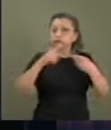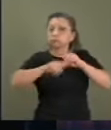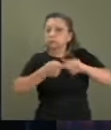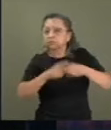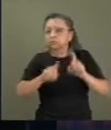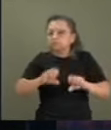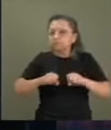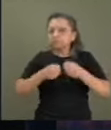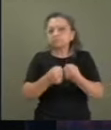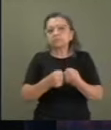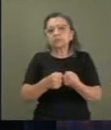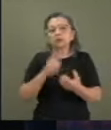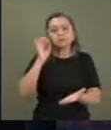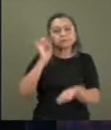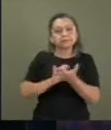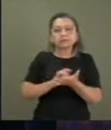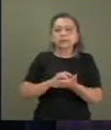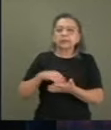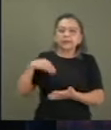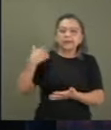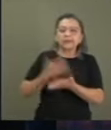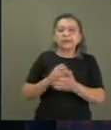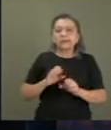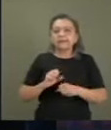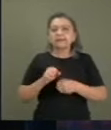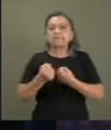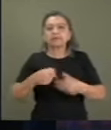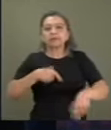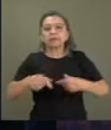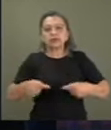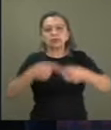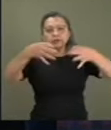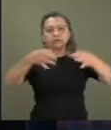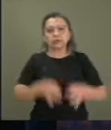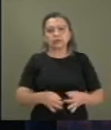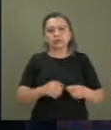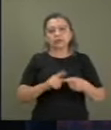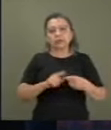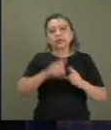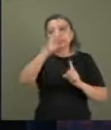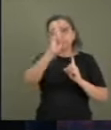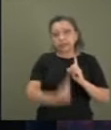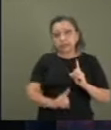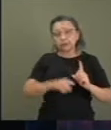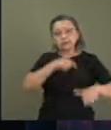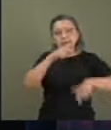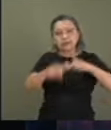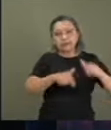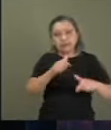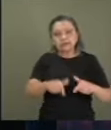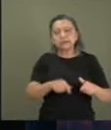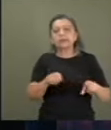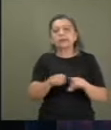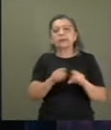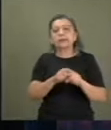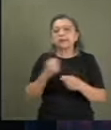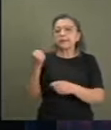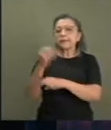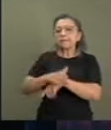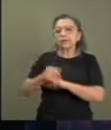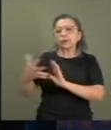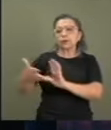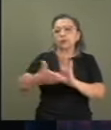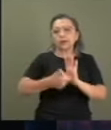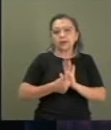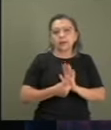histórica em defesa do trabalho digno. Direitos trabalhistas e emprego de